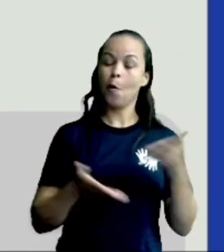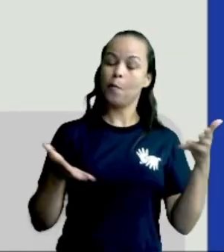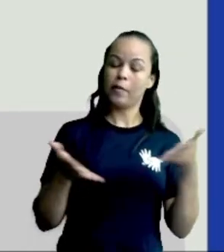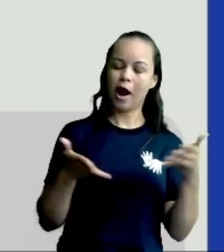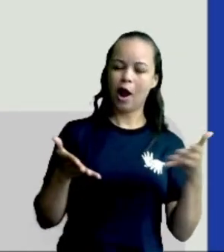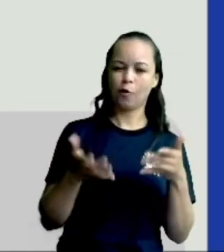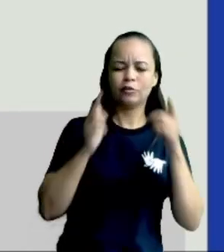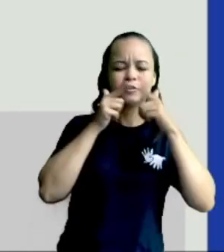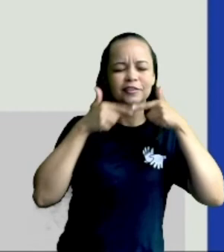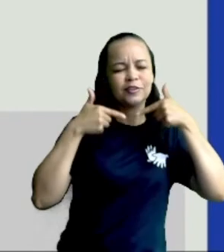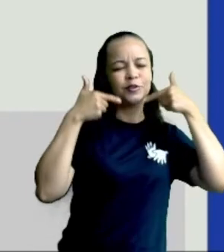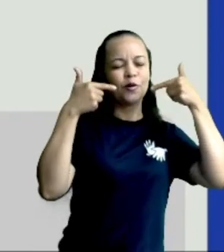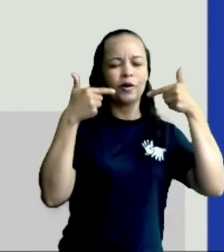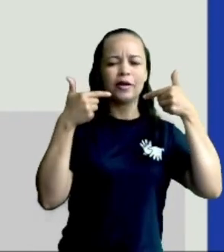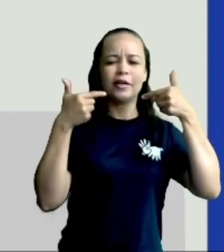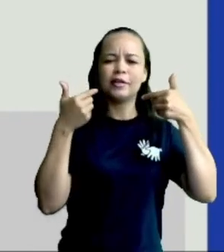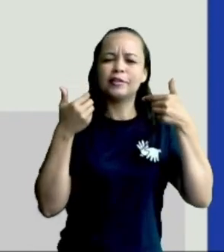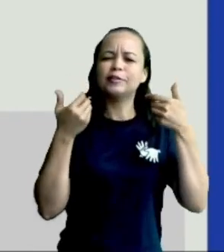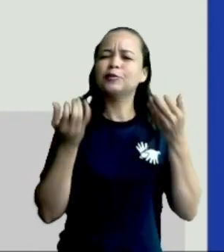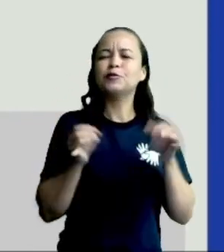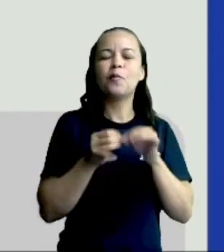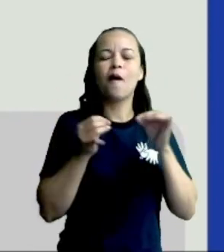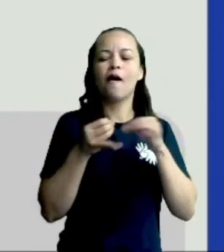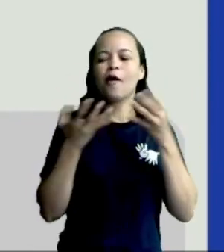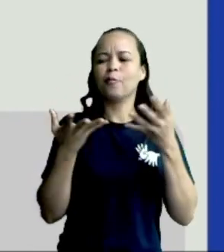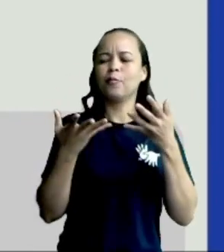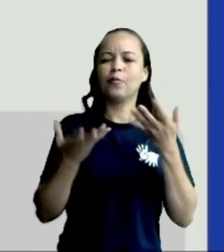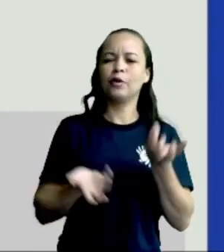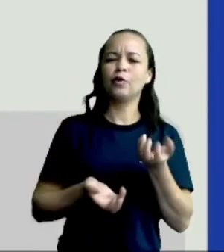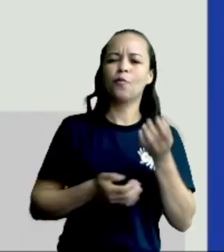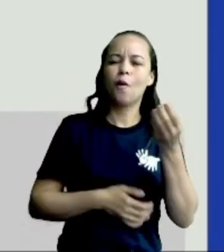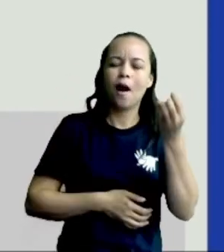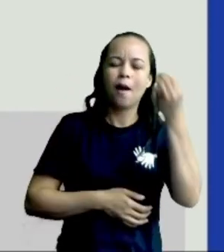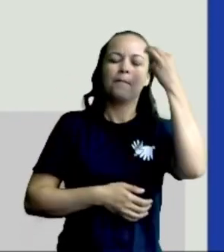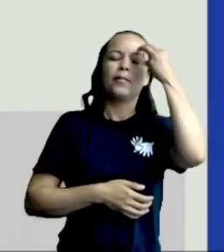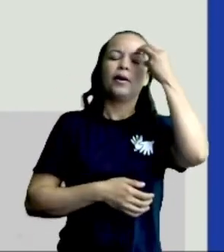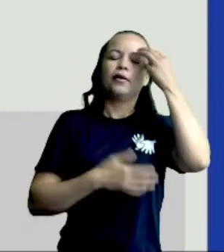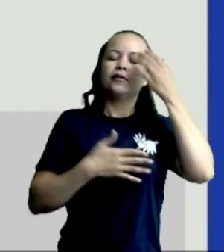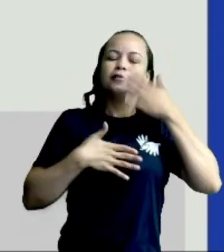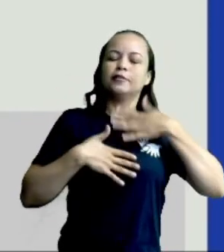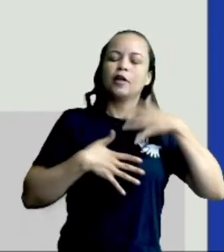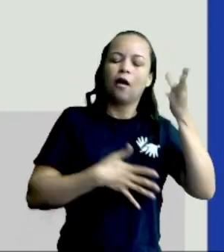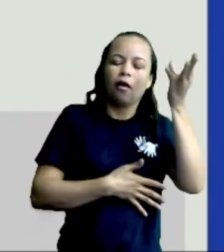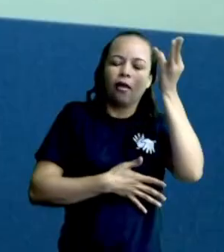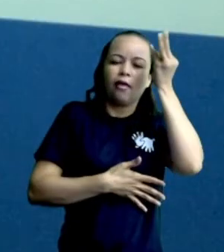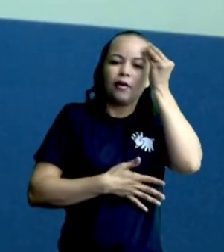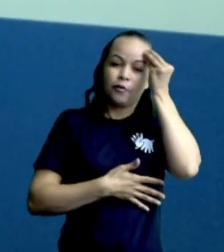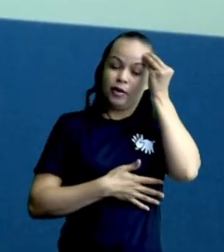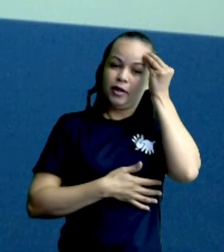sorrisos bobos, uma mente tranquila e um coração cheio de